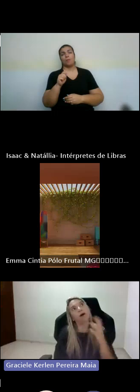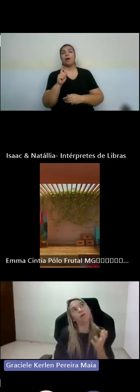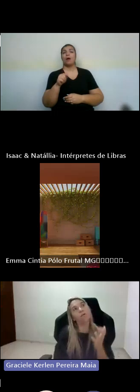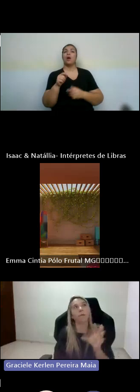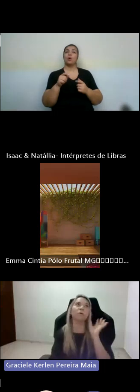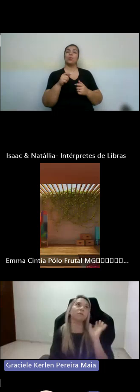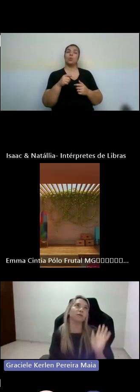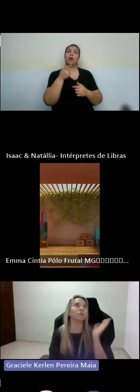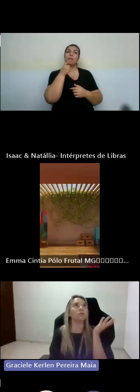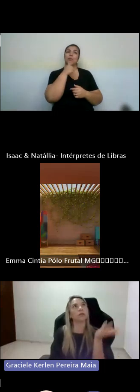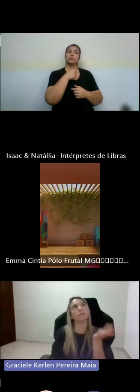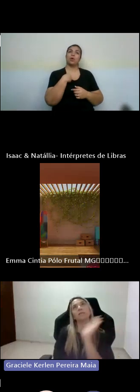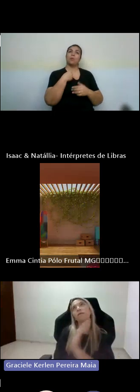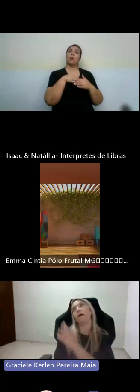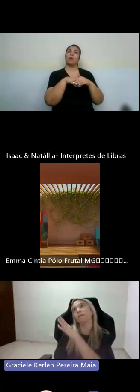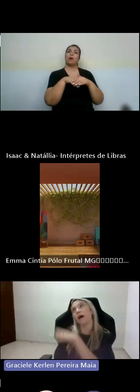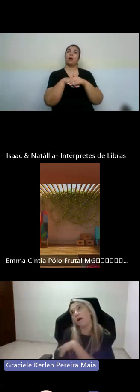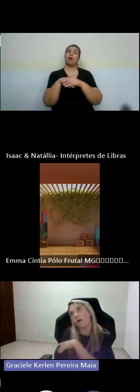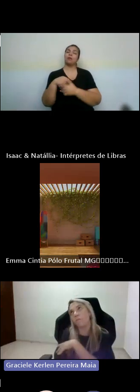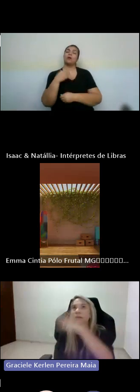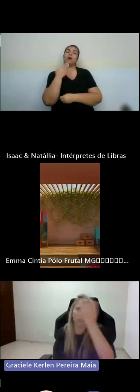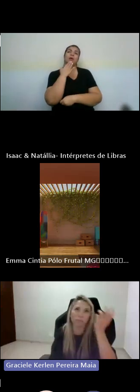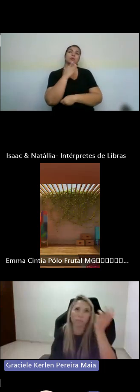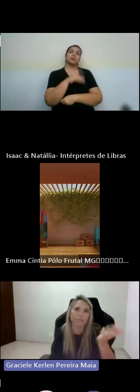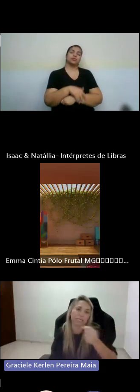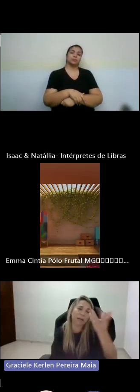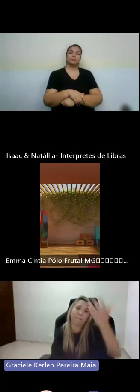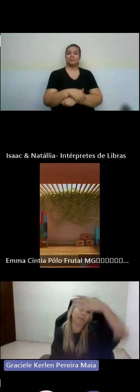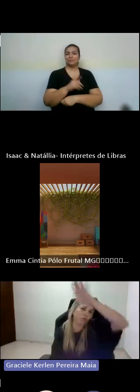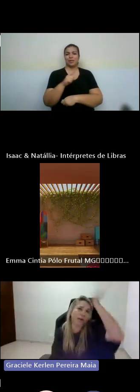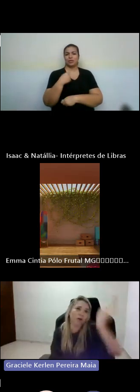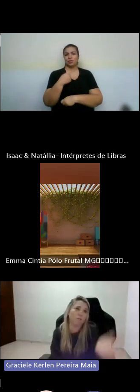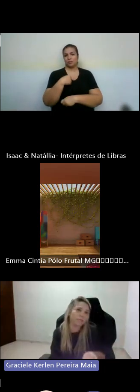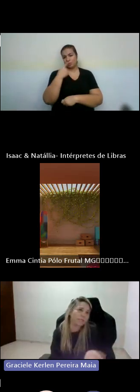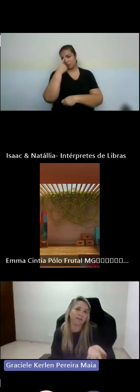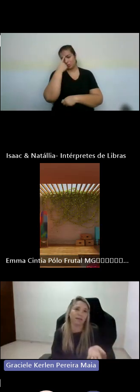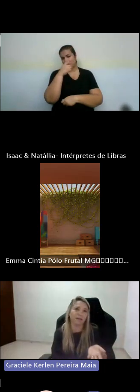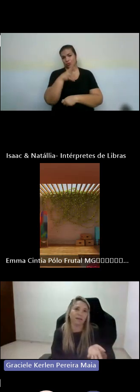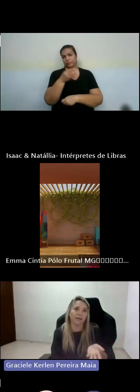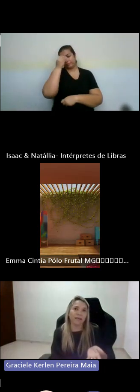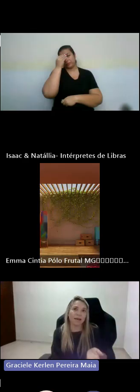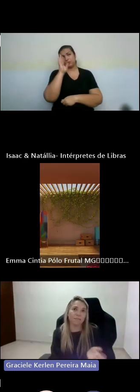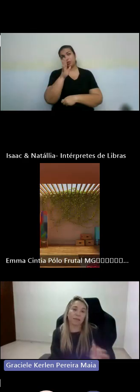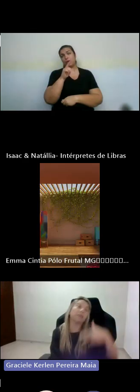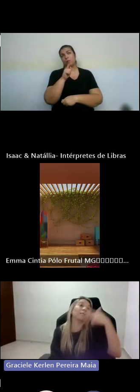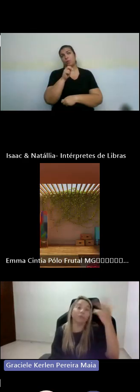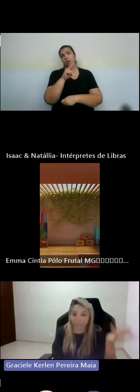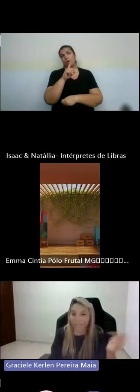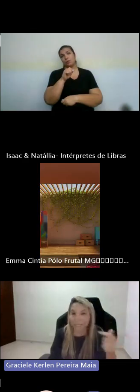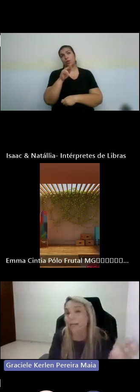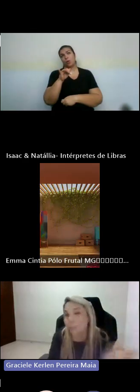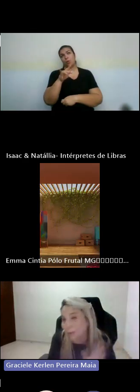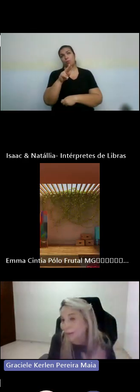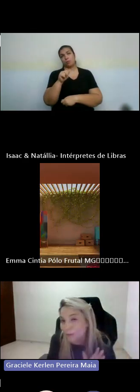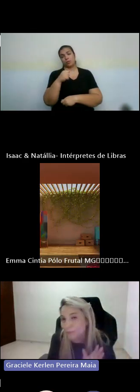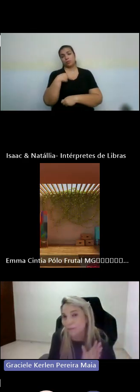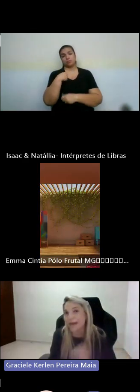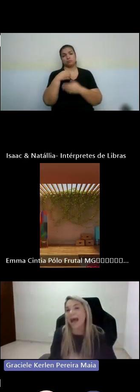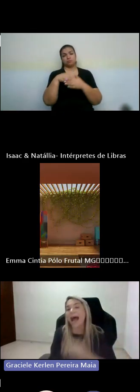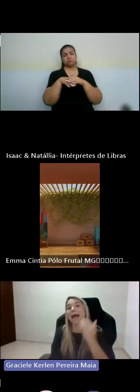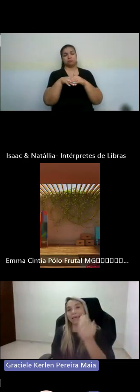guarda a roupa, portanto, chama-se guarda-roupa. Não, a gente não pensa, a gente já pensa no guarda-roupa em si, né? Que não deixa de ser lugar de